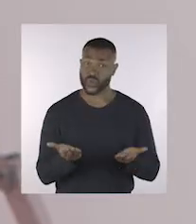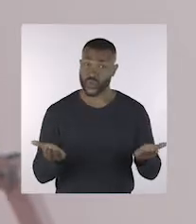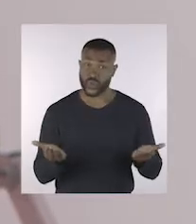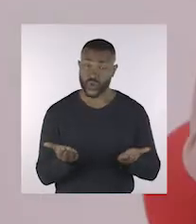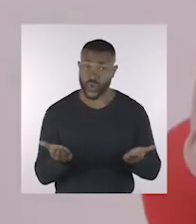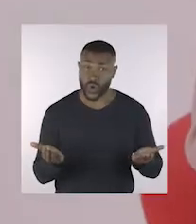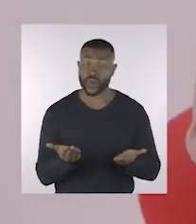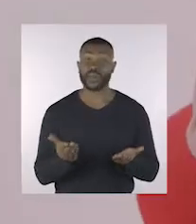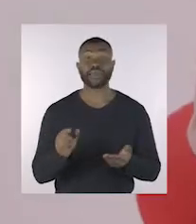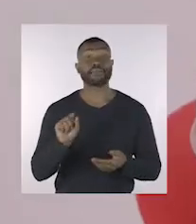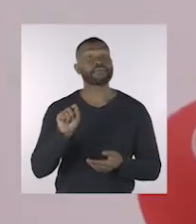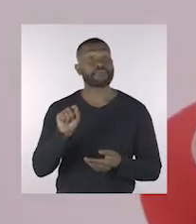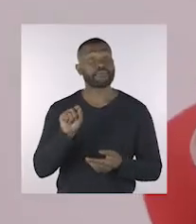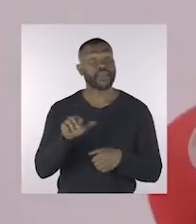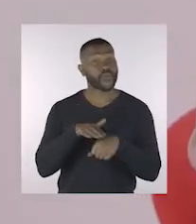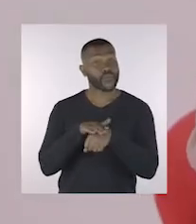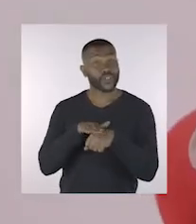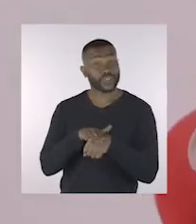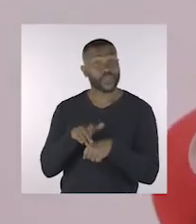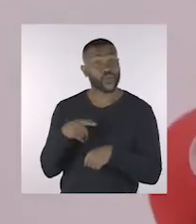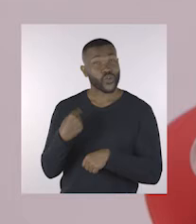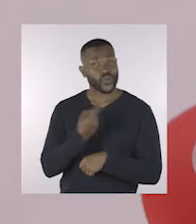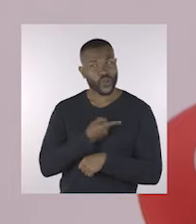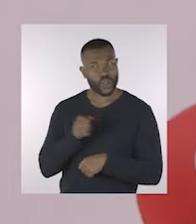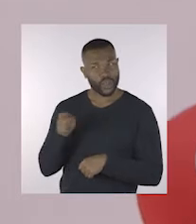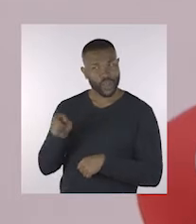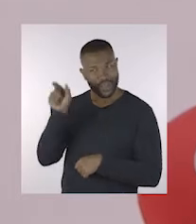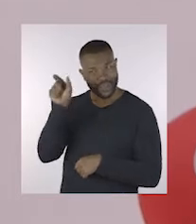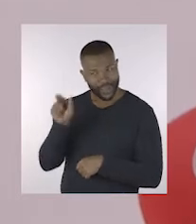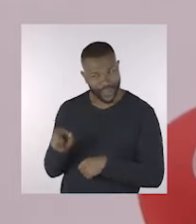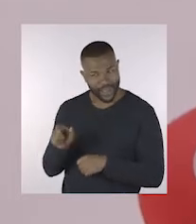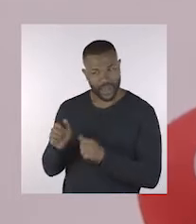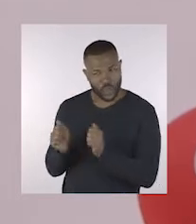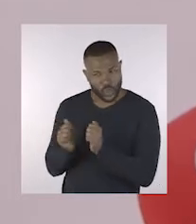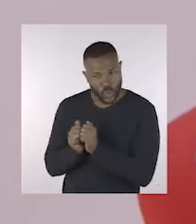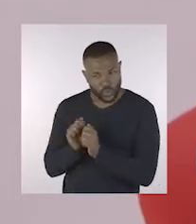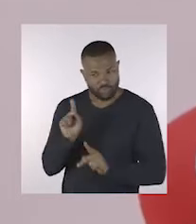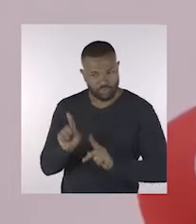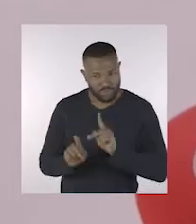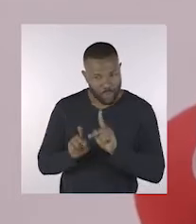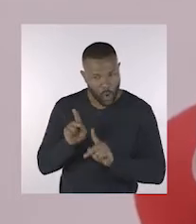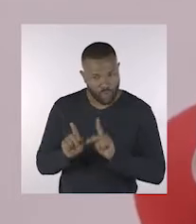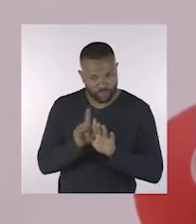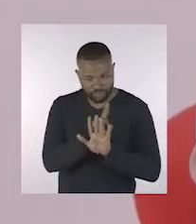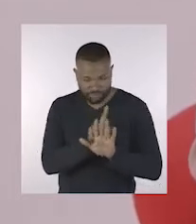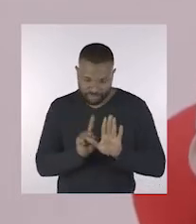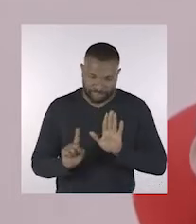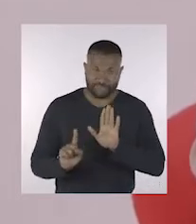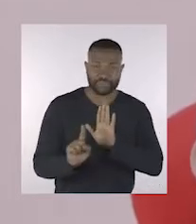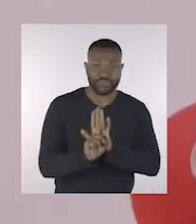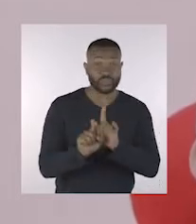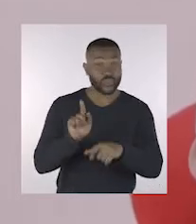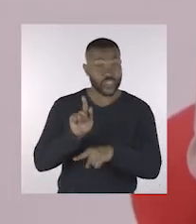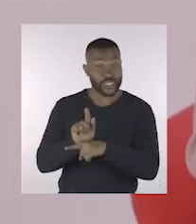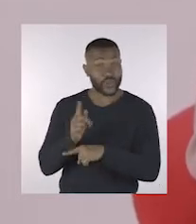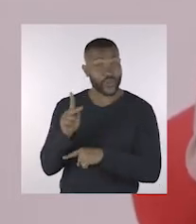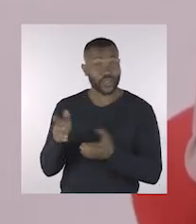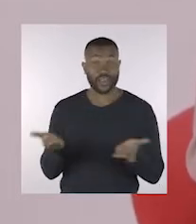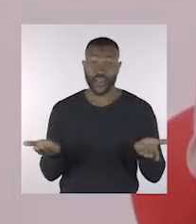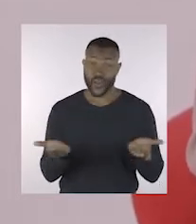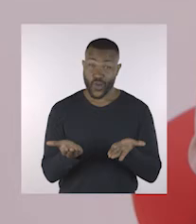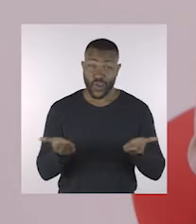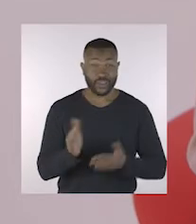agora que vai falar com a gente é aquele que Oi para o povo como protagonista durante a sua gestão